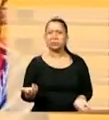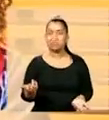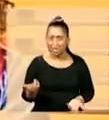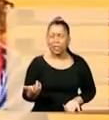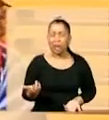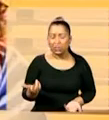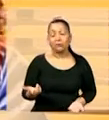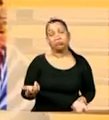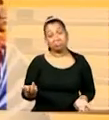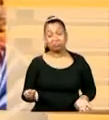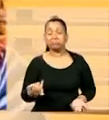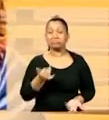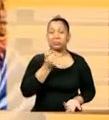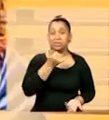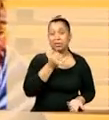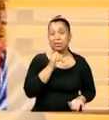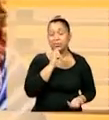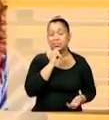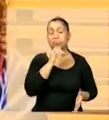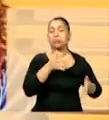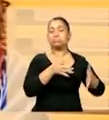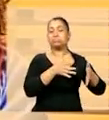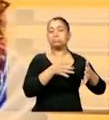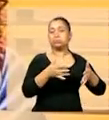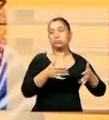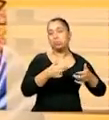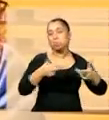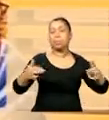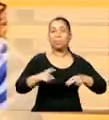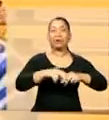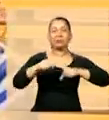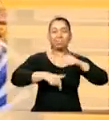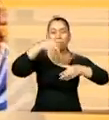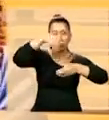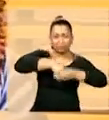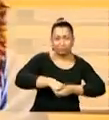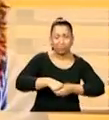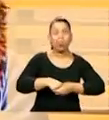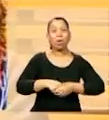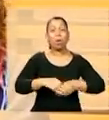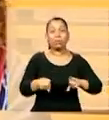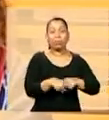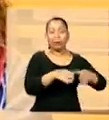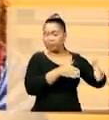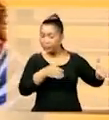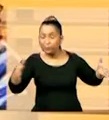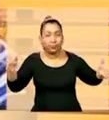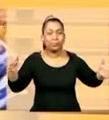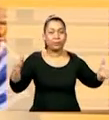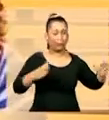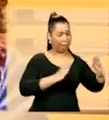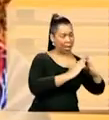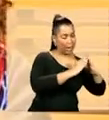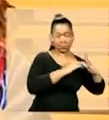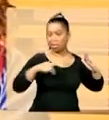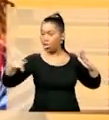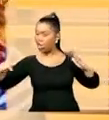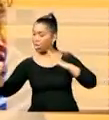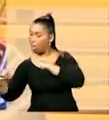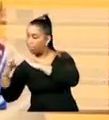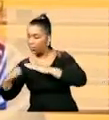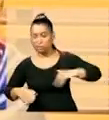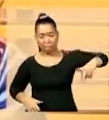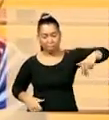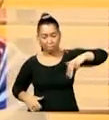que são os acidentes que ocorrem desencadeando a função, e os acidentes de trajeto que ocorrem no percurso entre a casa